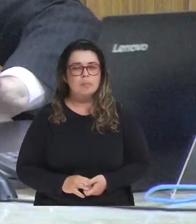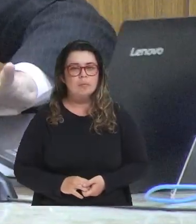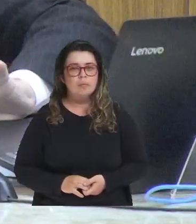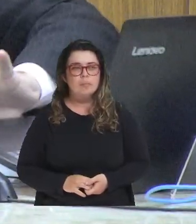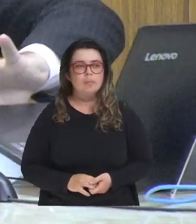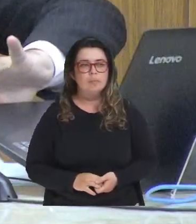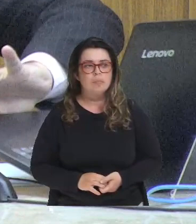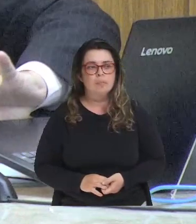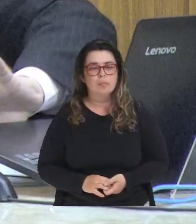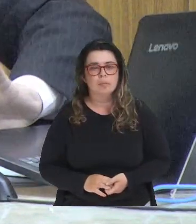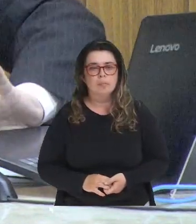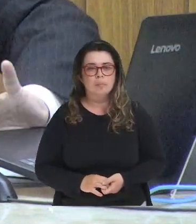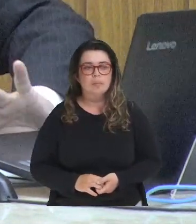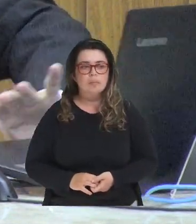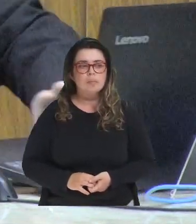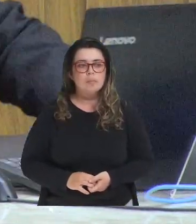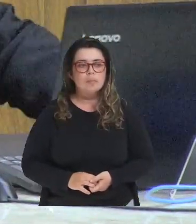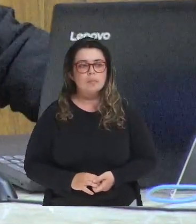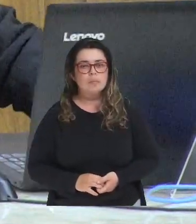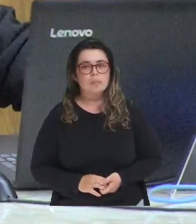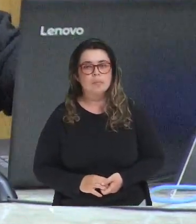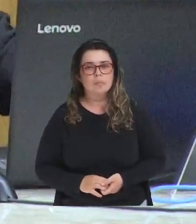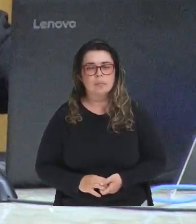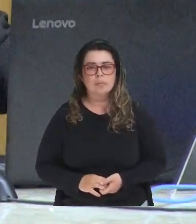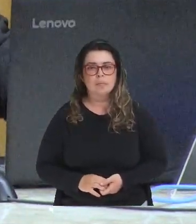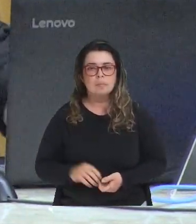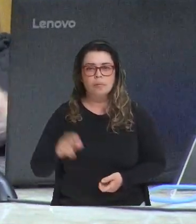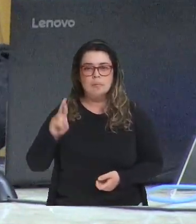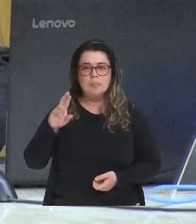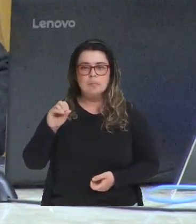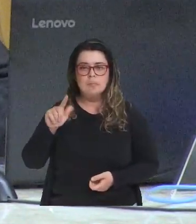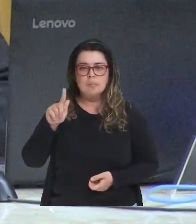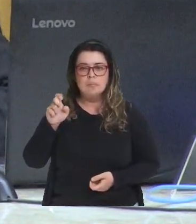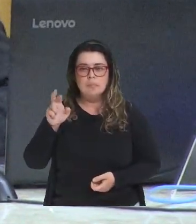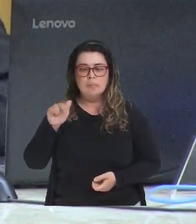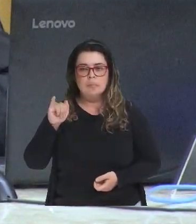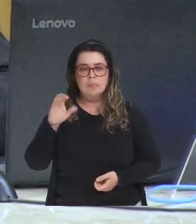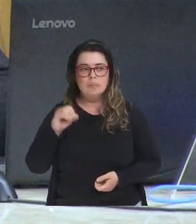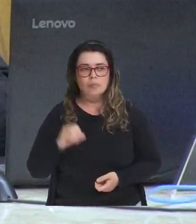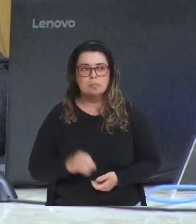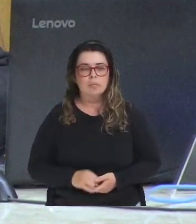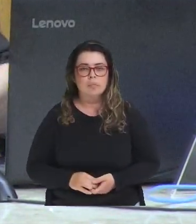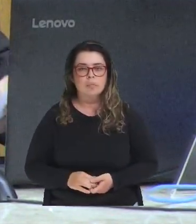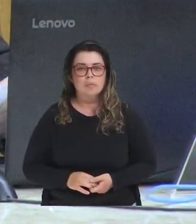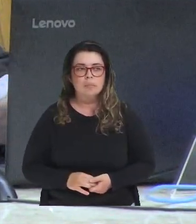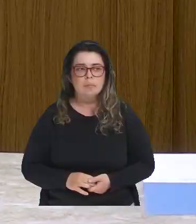Pela ordem, senhor presidente. Pela ordem, vereador Rogério Nascimento. Gostaria que o senhor